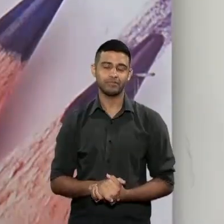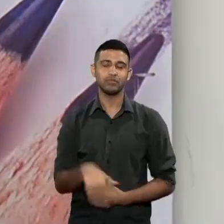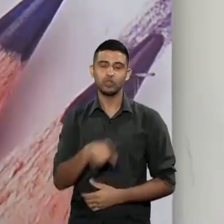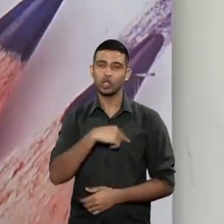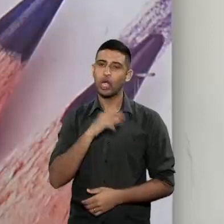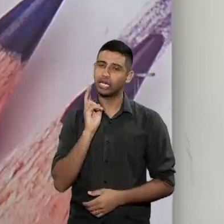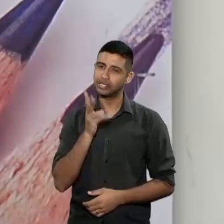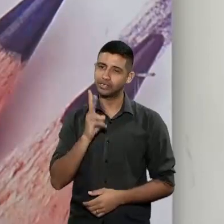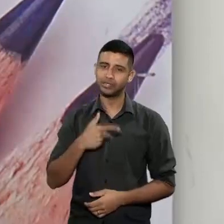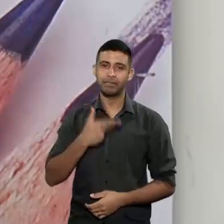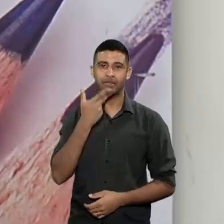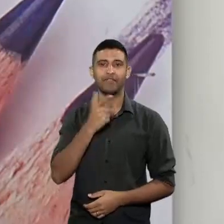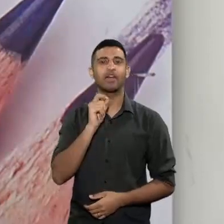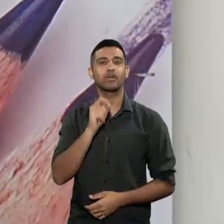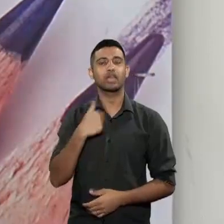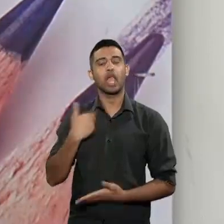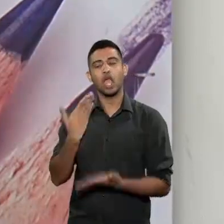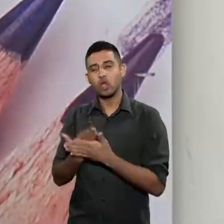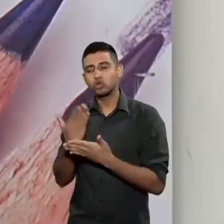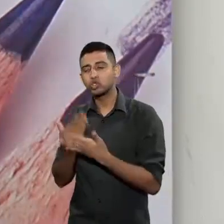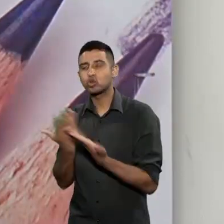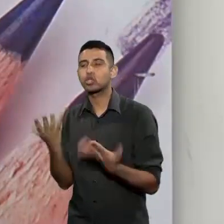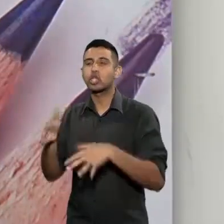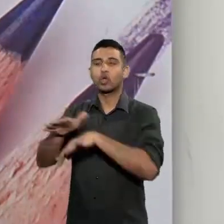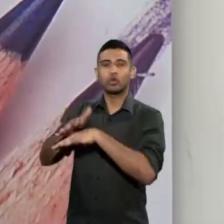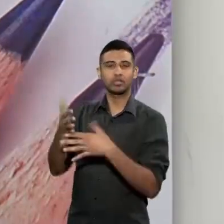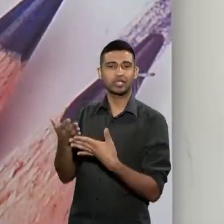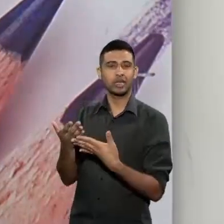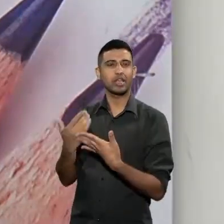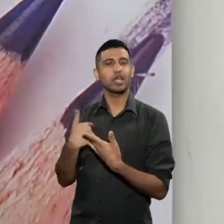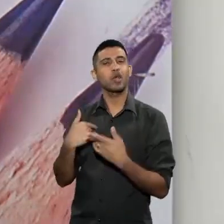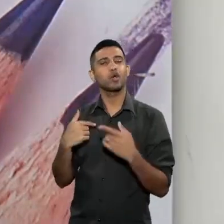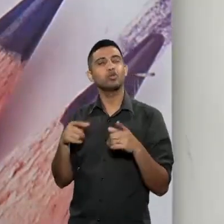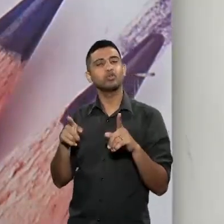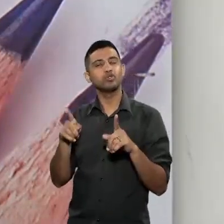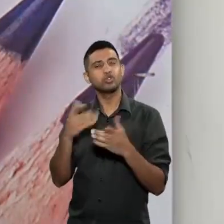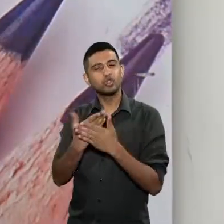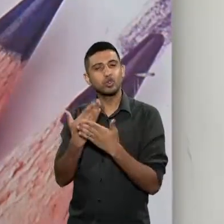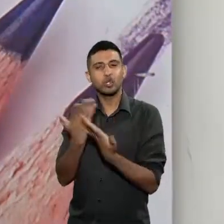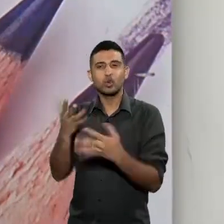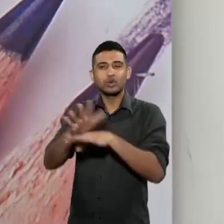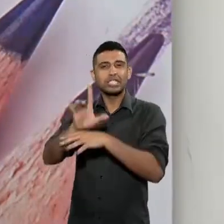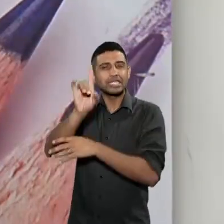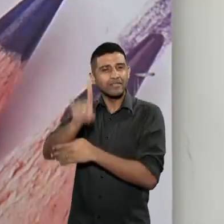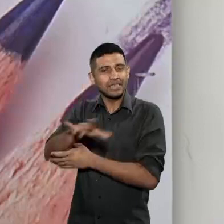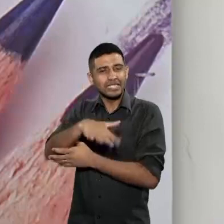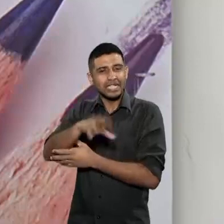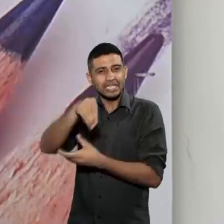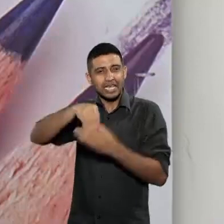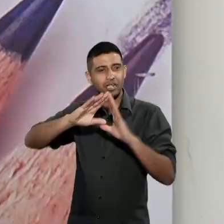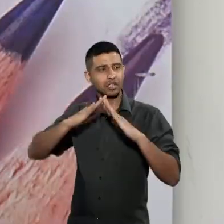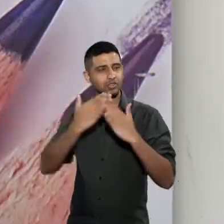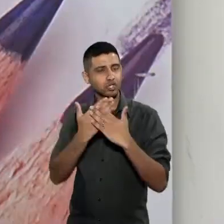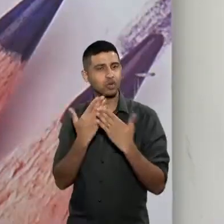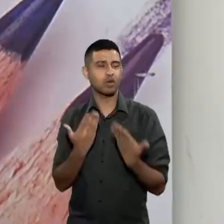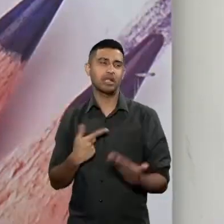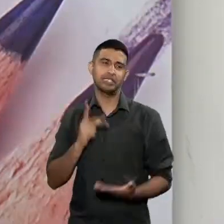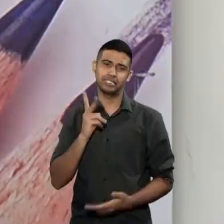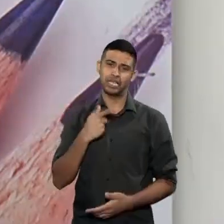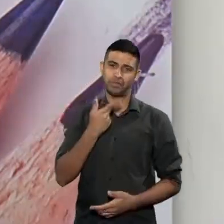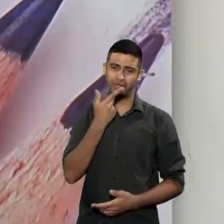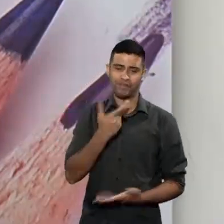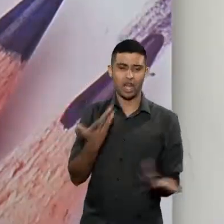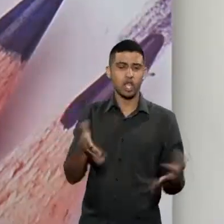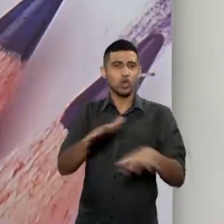E a gente sempre fala aqui, eu estudo inclusão, estudo a inclusão de crianças com deficiência nas escolas. E a gente sempre